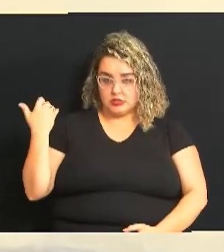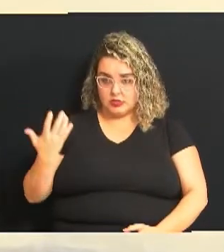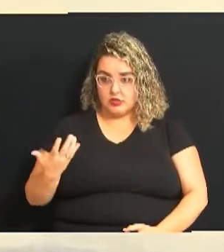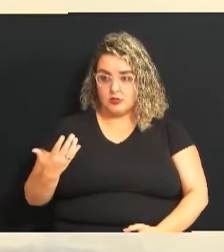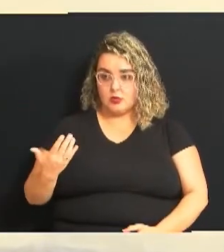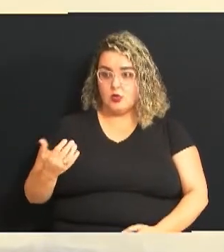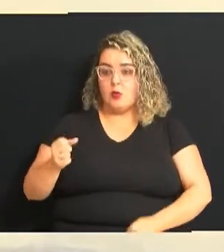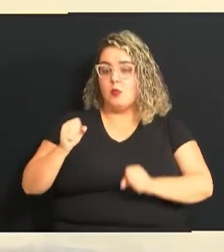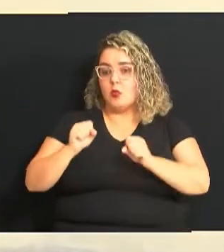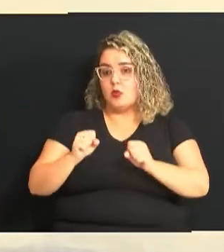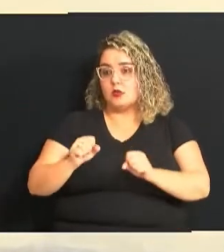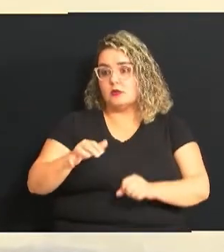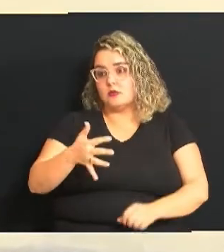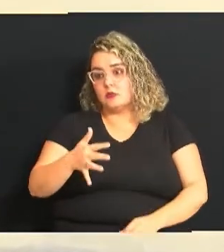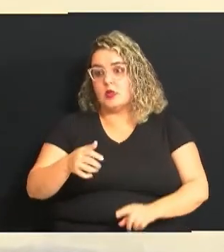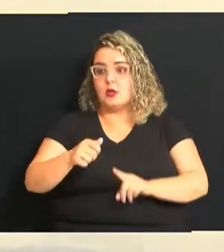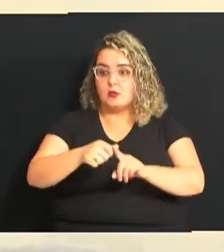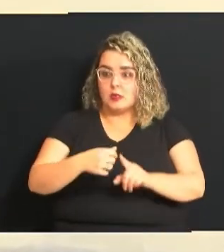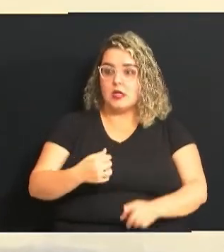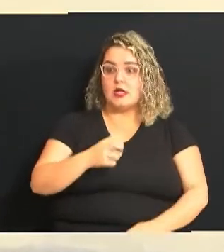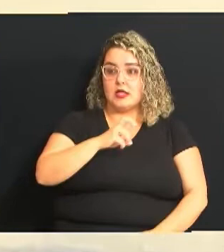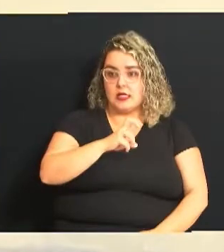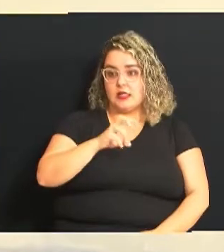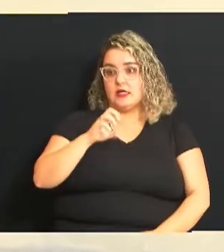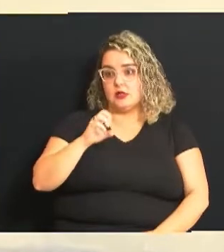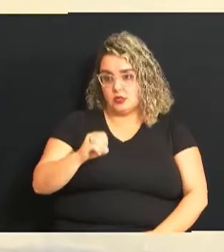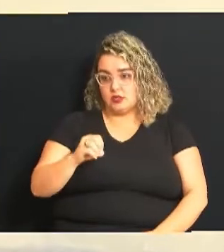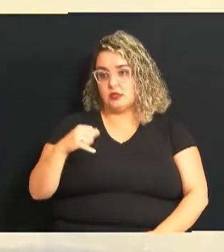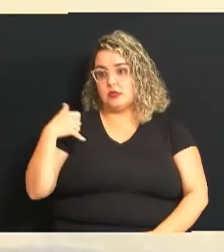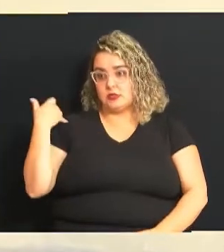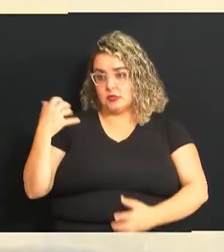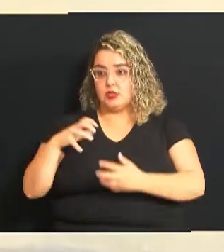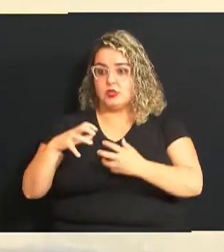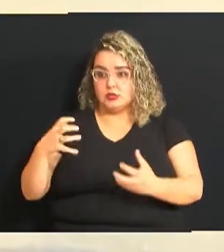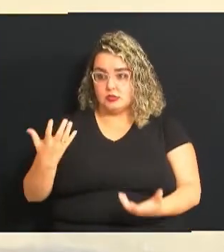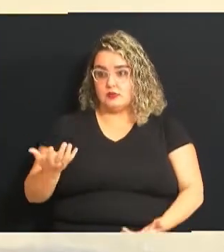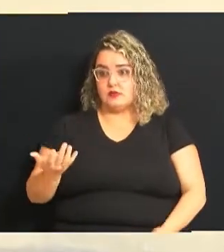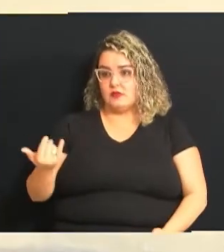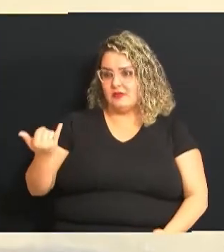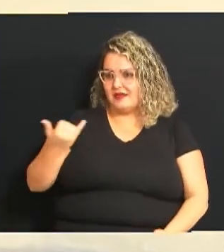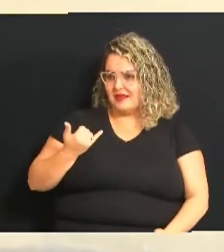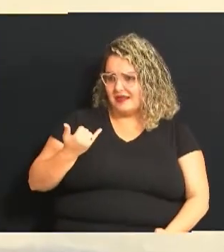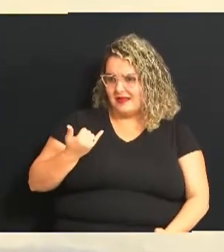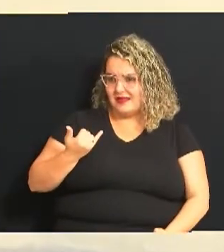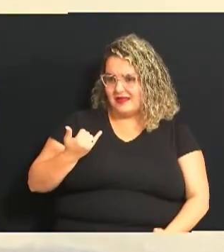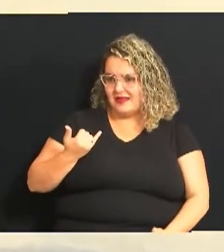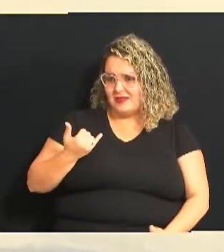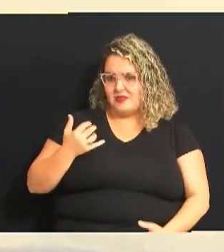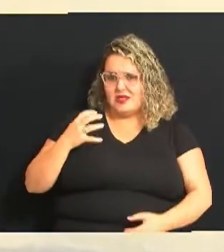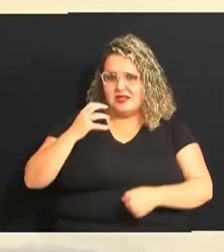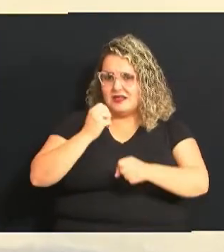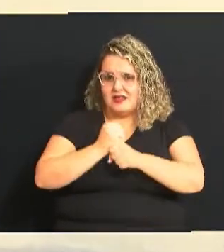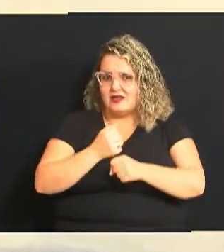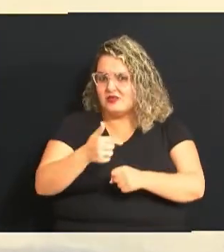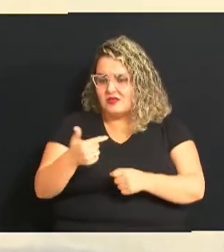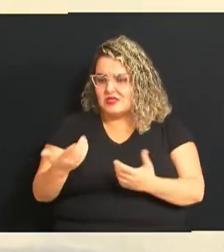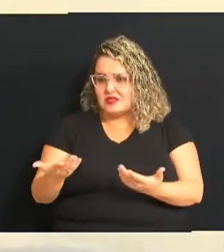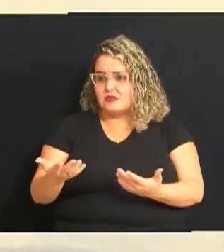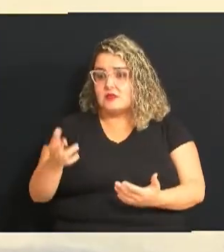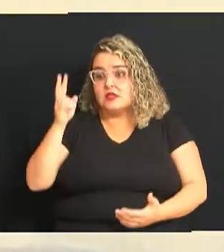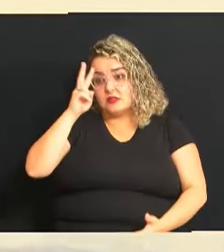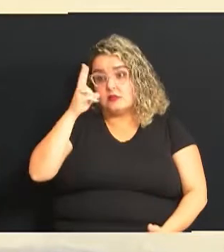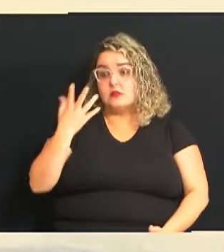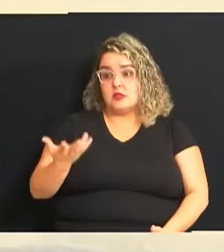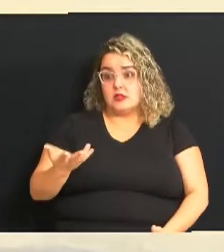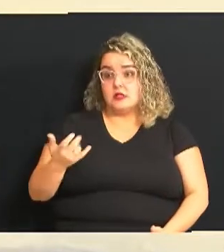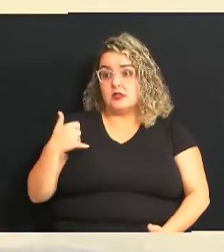numa expectativa mês, podendo chegar a 50 idosos. Aí você vai falar assim, mas a conta não bate. Mas a gente pode lembrar que alguns idosos